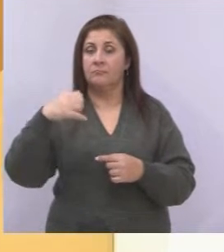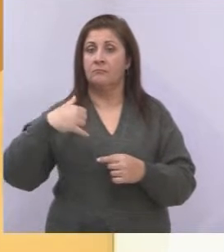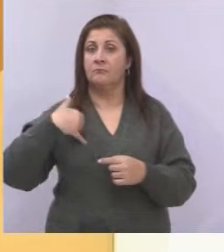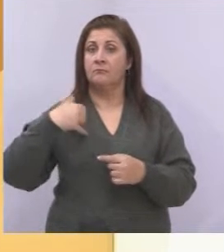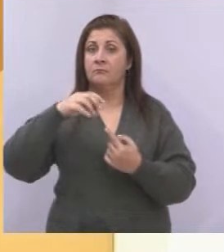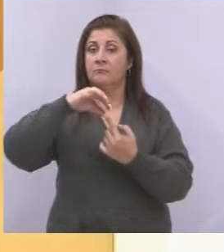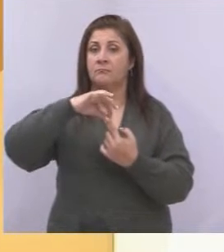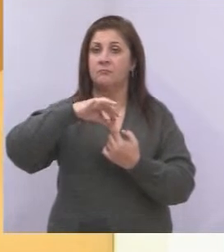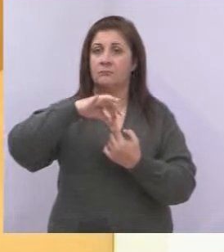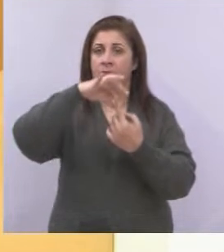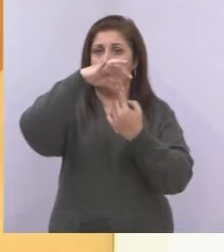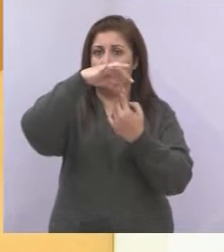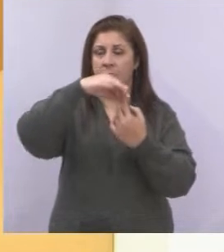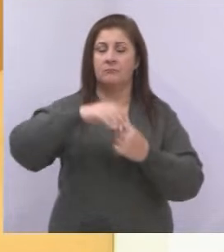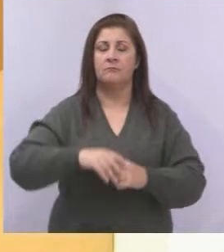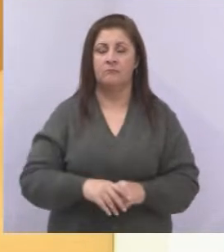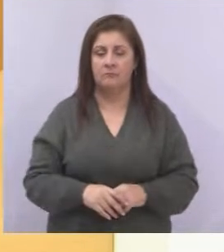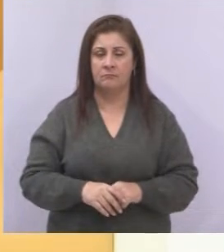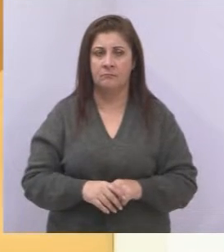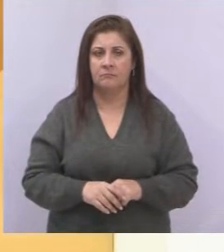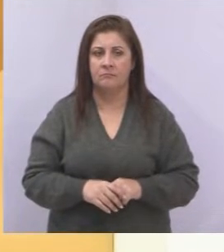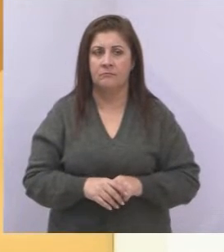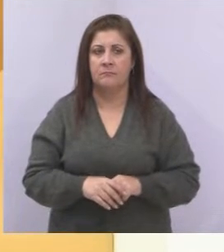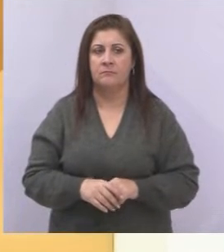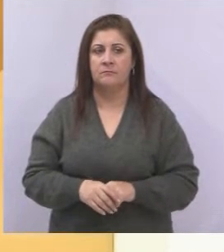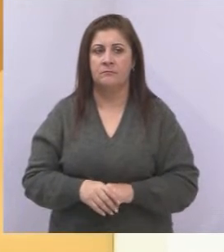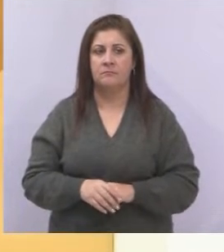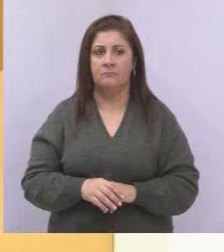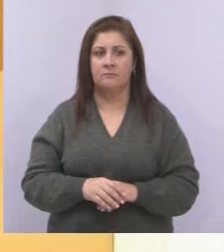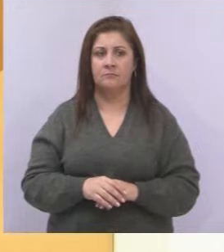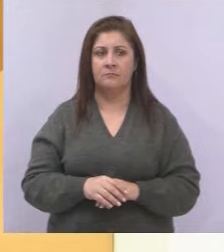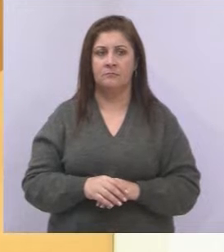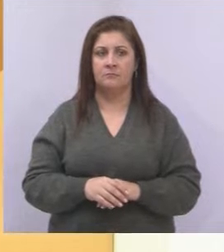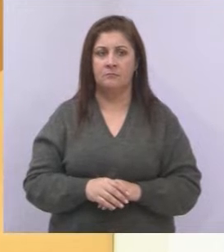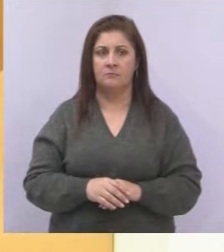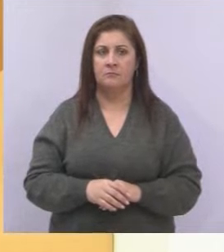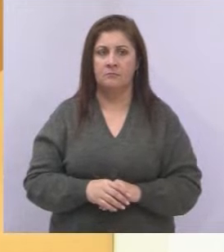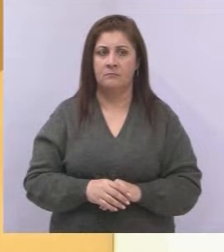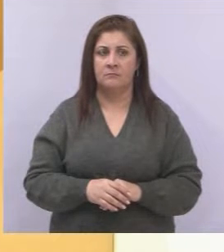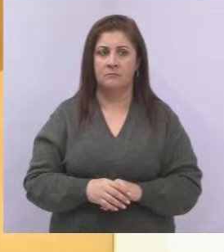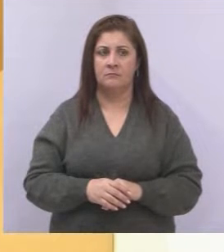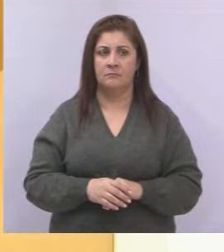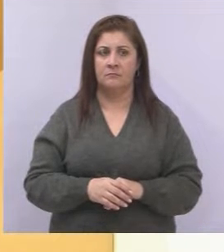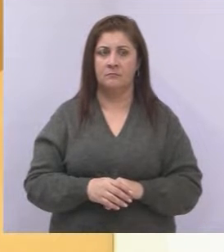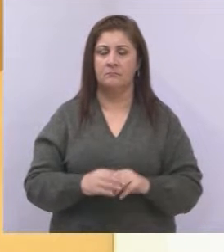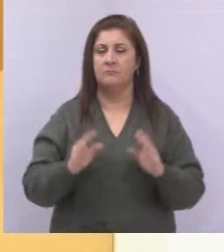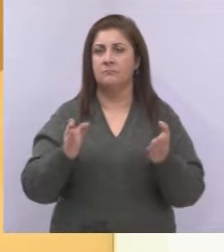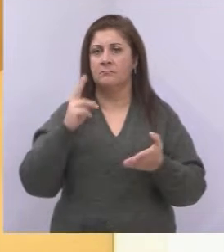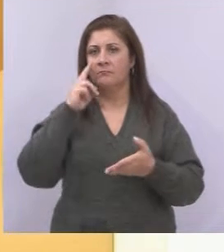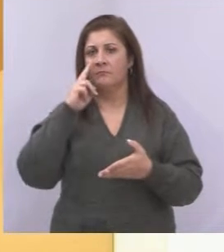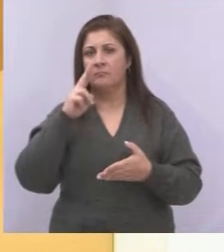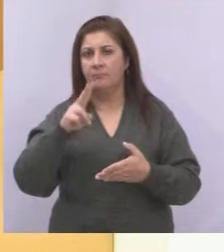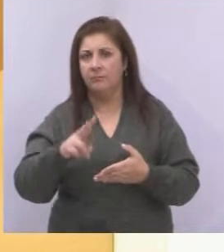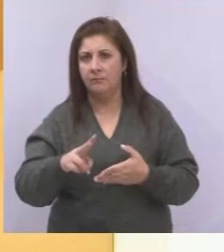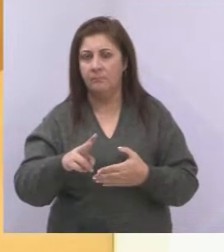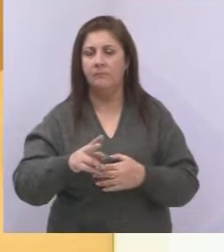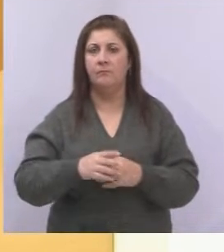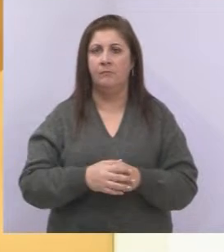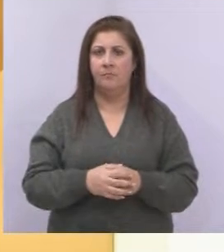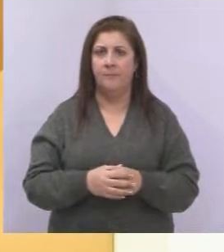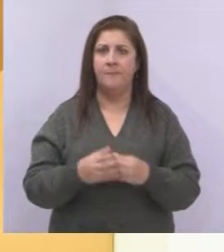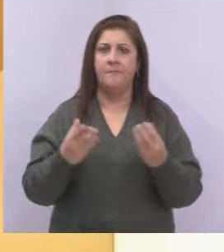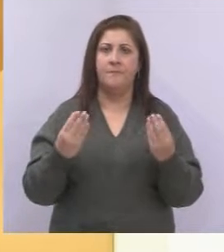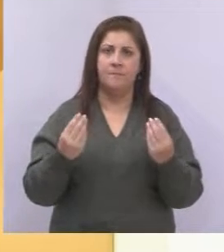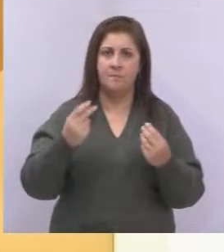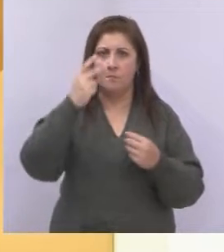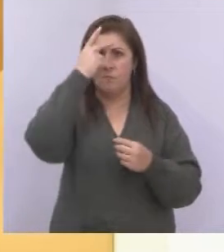prioridade para idosos acima de 80 anos. A gente já viu, a gente já presenciou